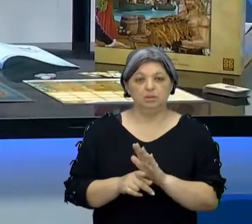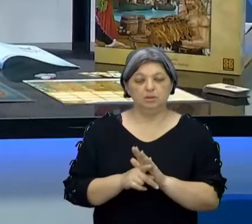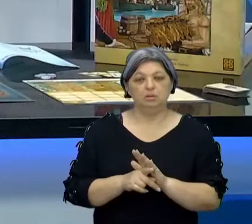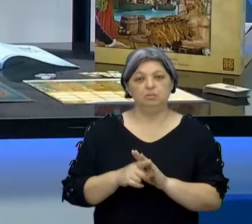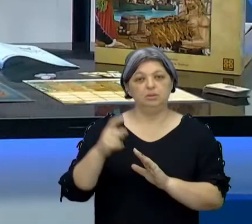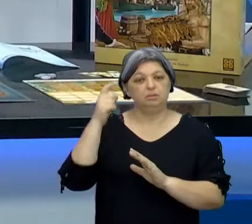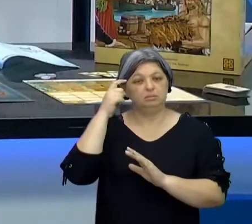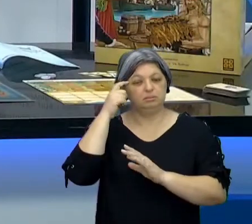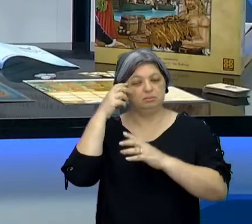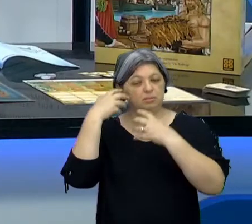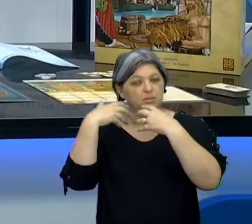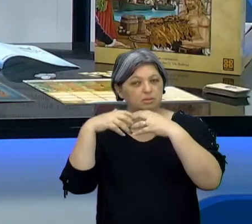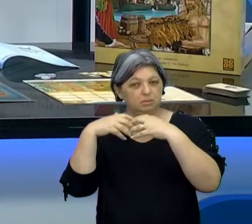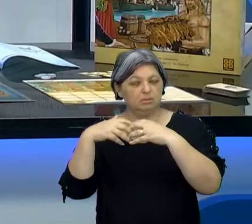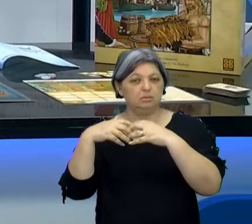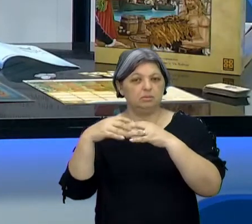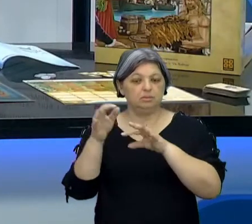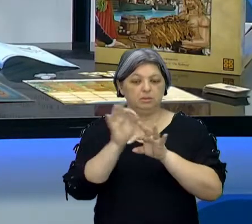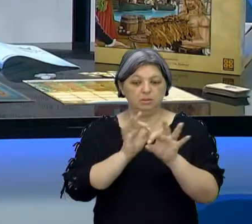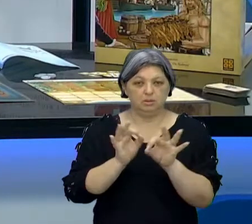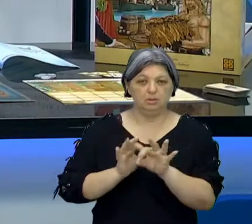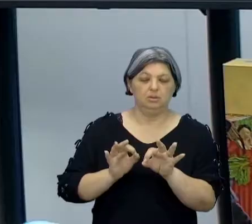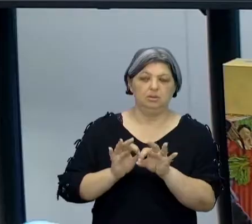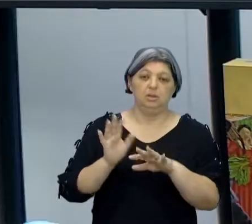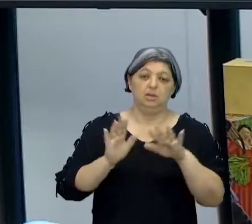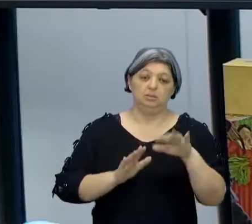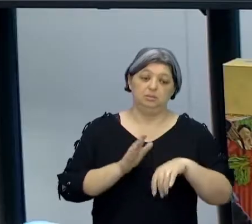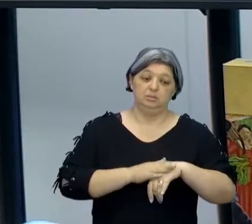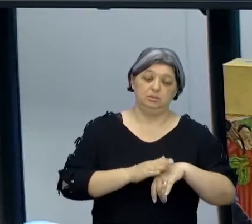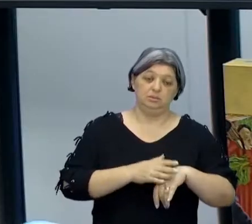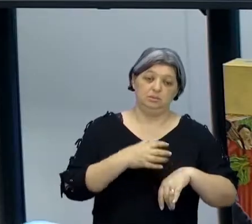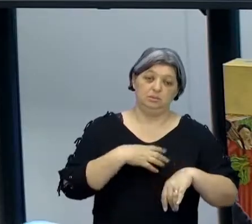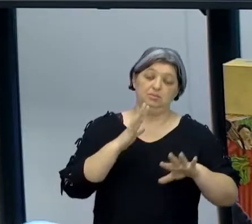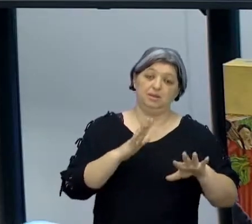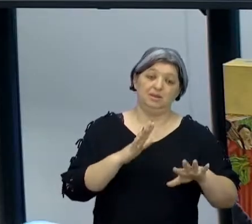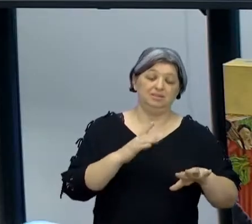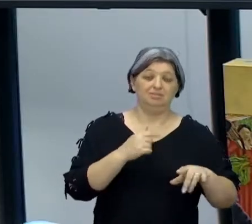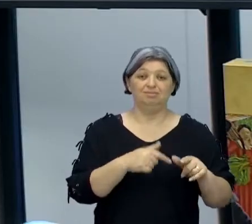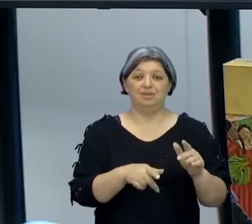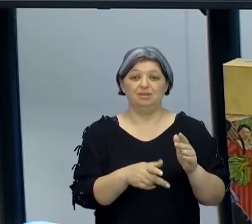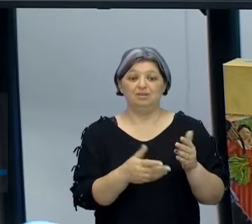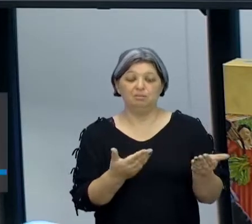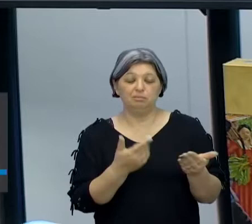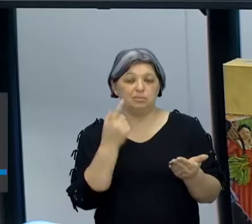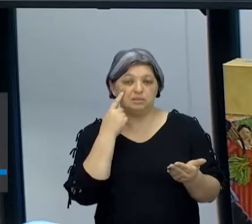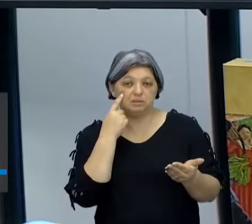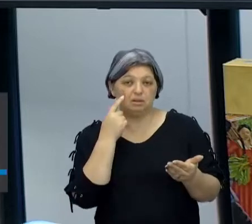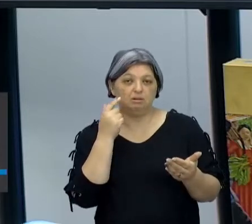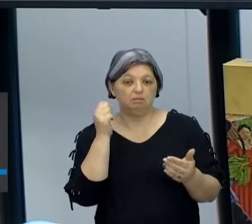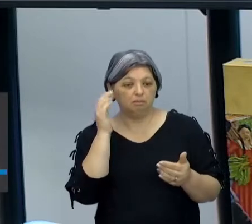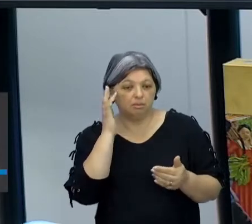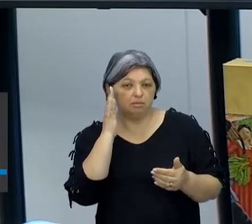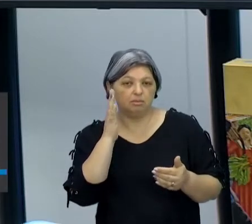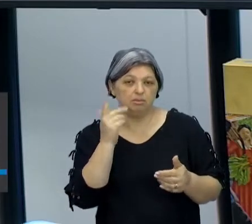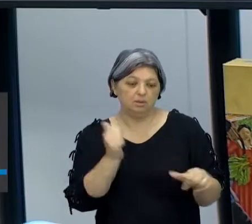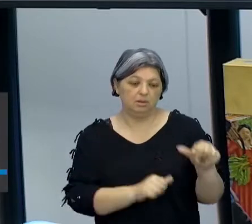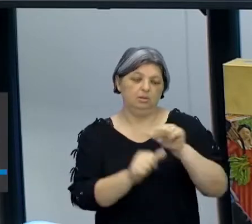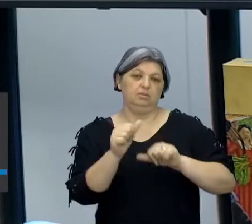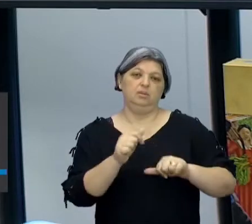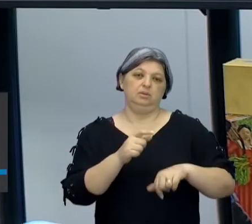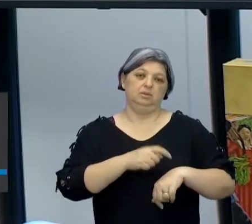sua cabeça, as coisas podem funcionar de um jeito. Na hora que você entra em prática, a realidade muda tudo. E aí